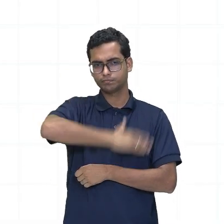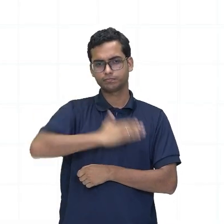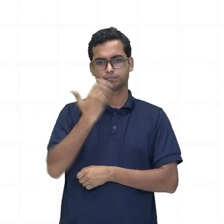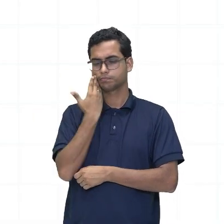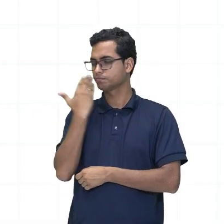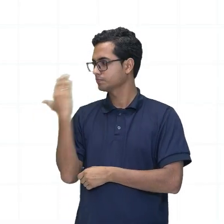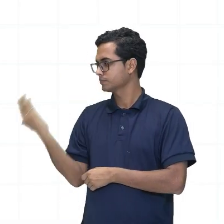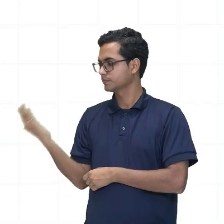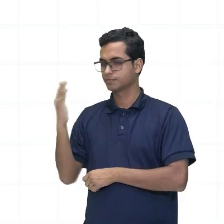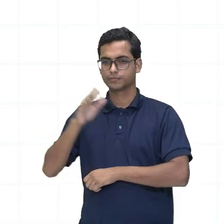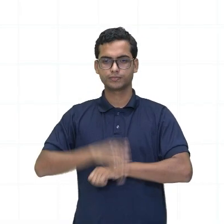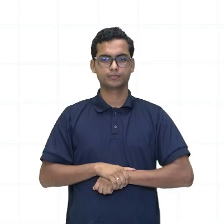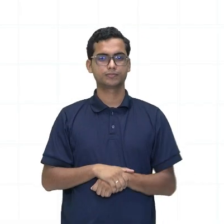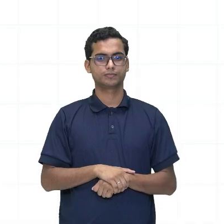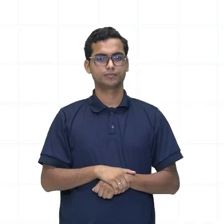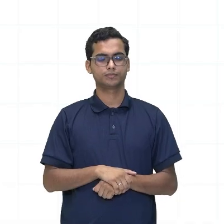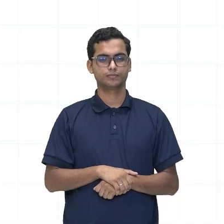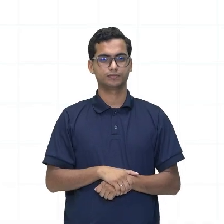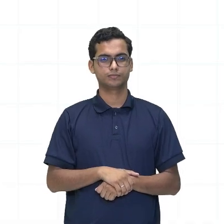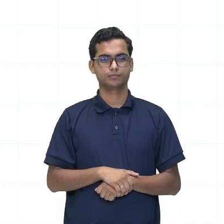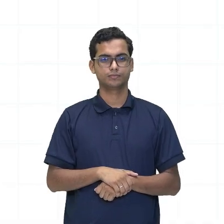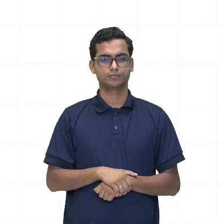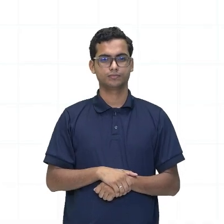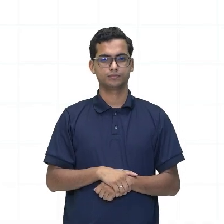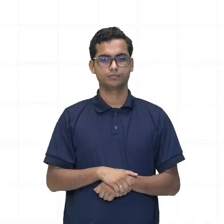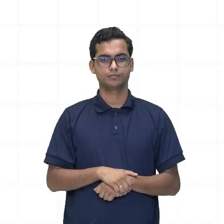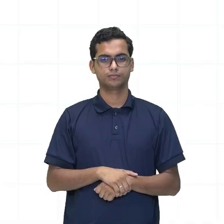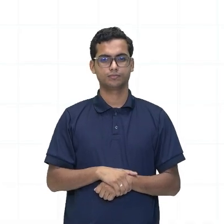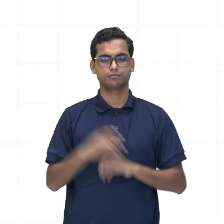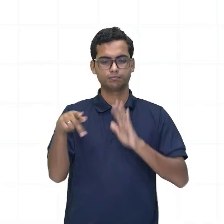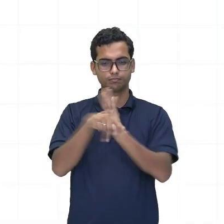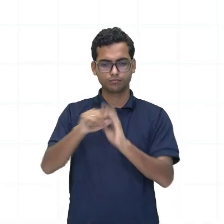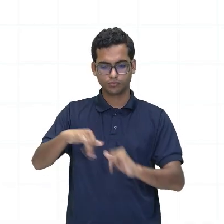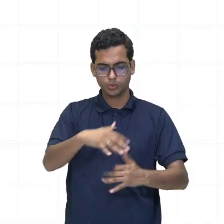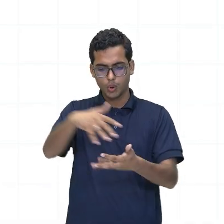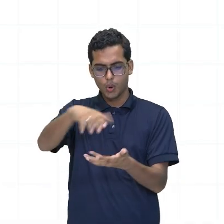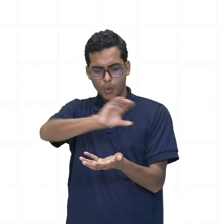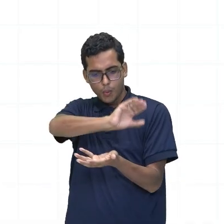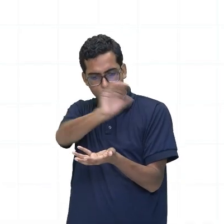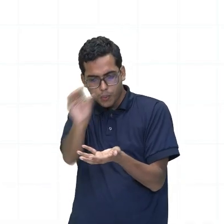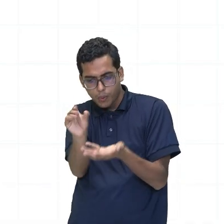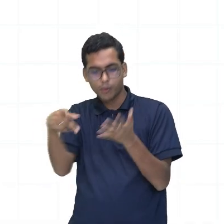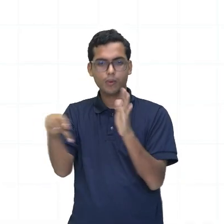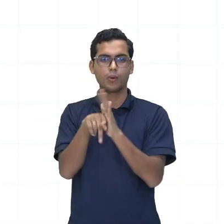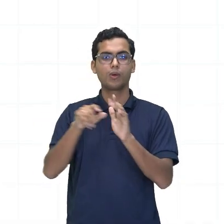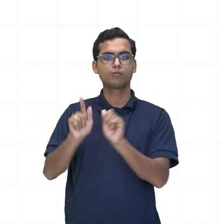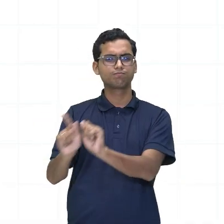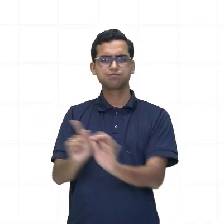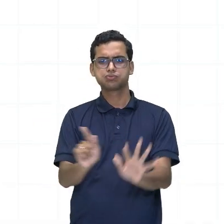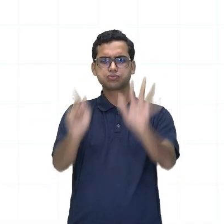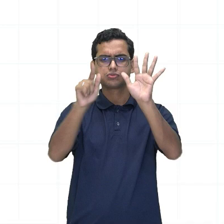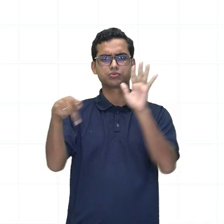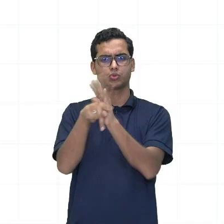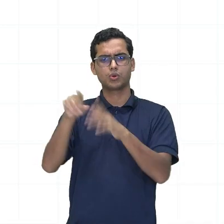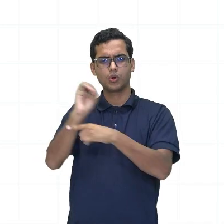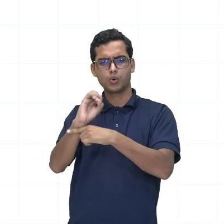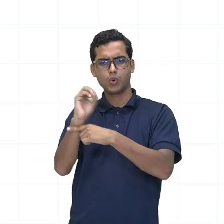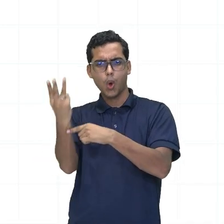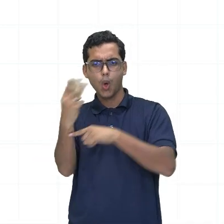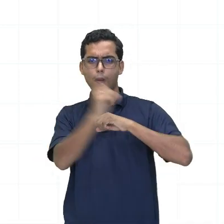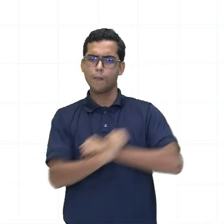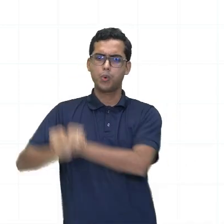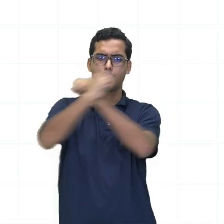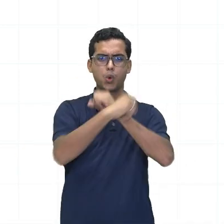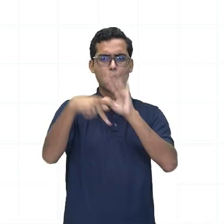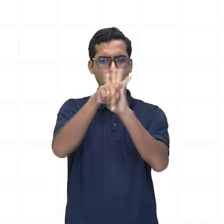A camada de ozônio é o quê? É uma cobertura de gás ozônio que protege